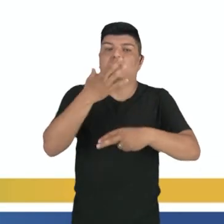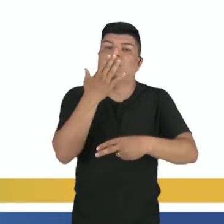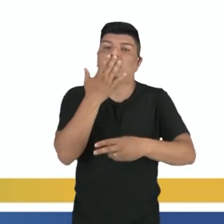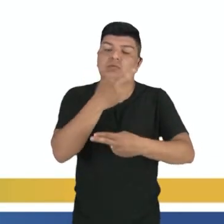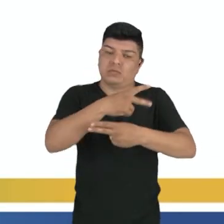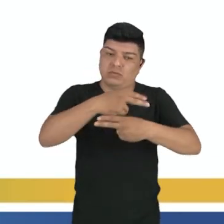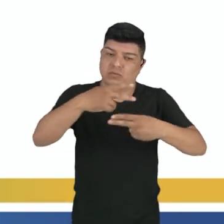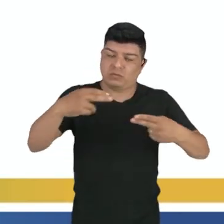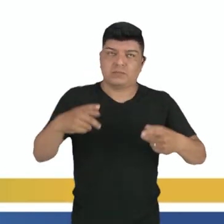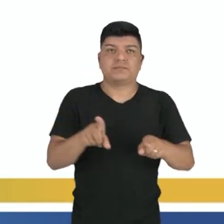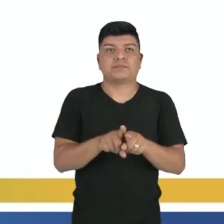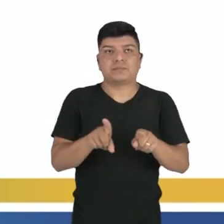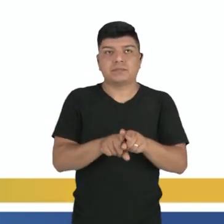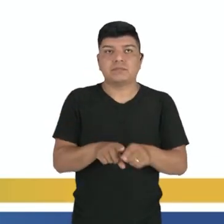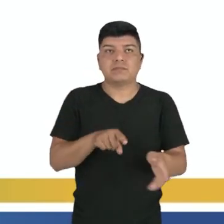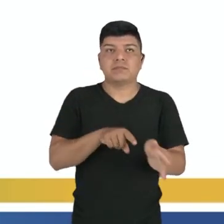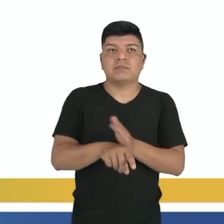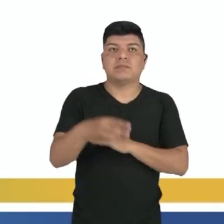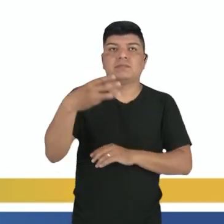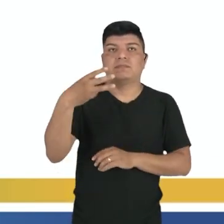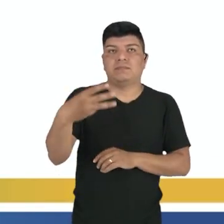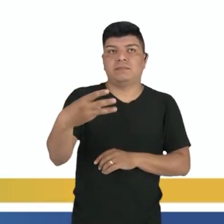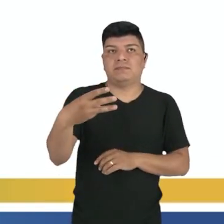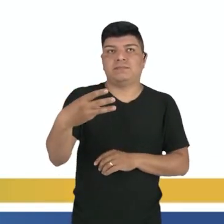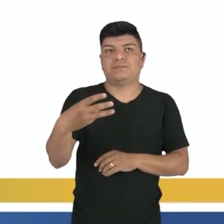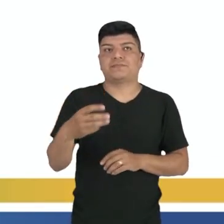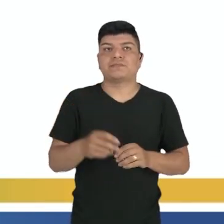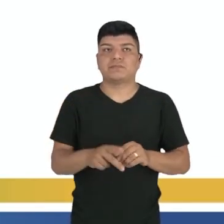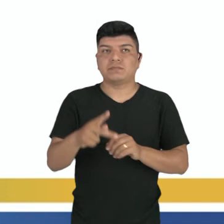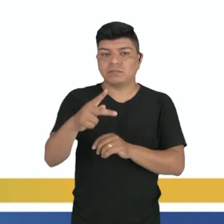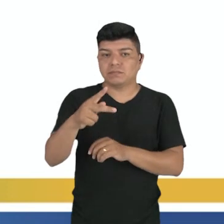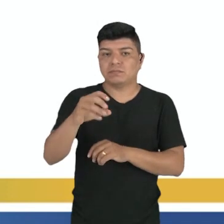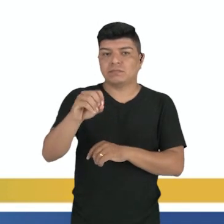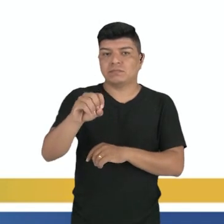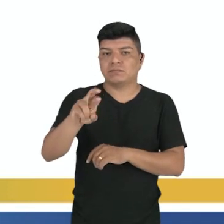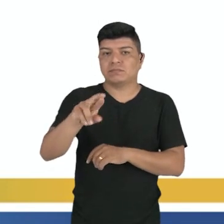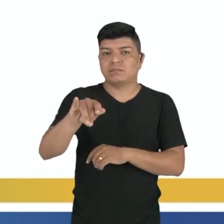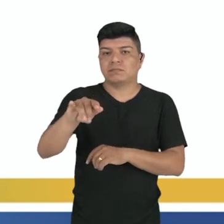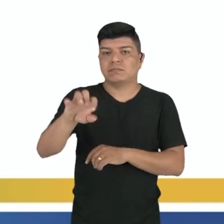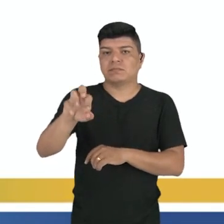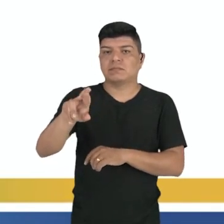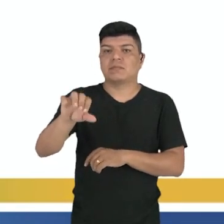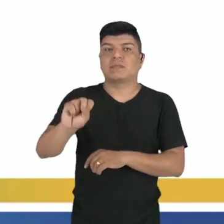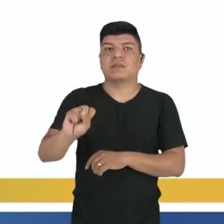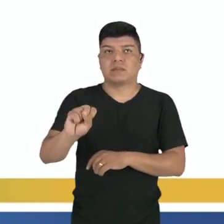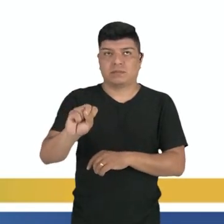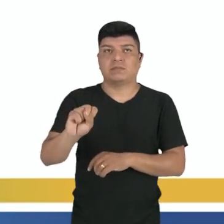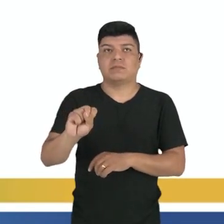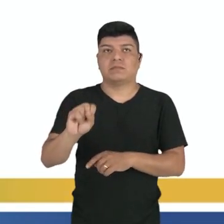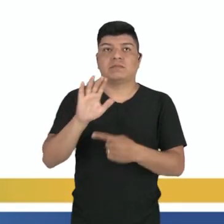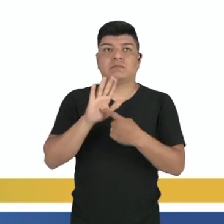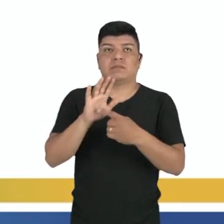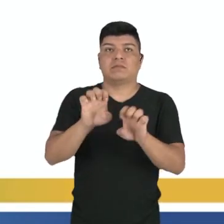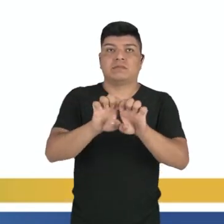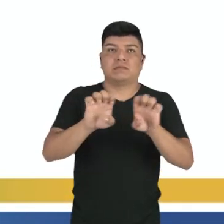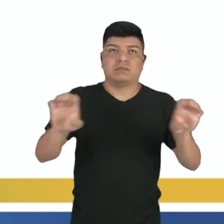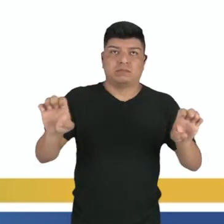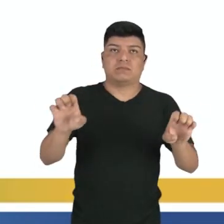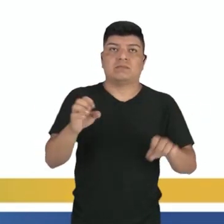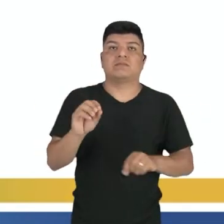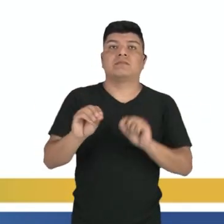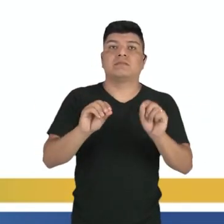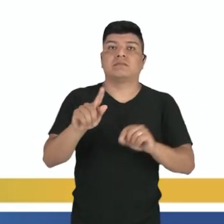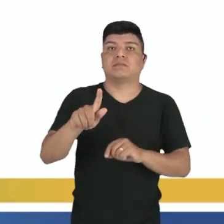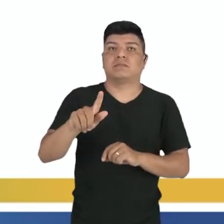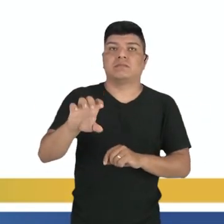também. E na questão 3, nos poríferos existem estruturas denominadas gêmulas. Explique o que são e para que